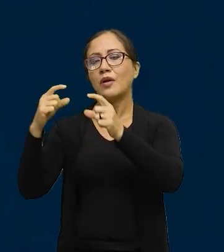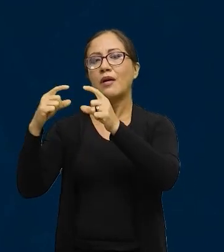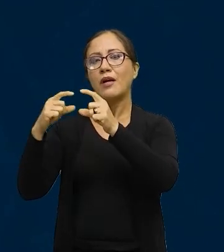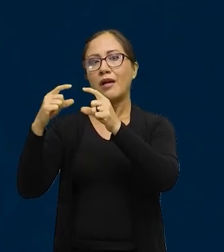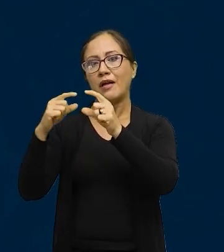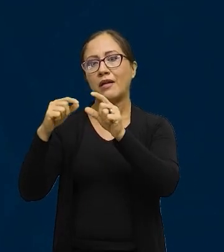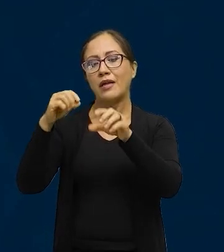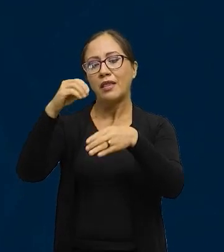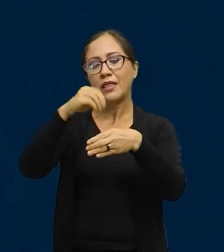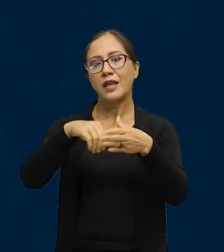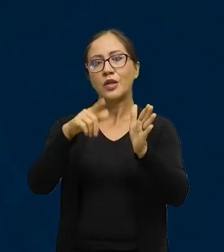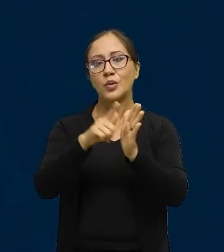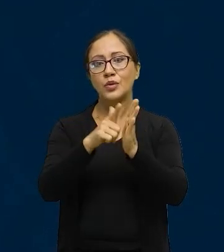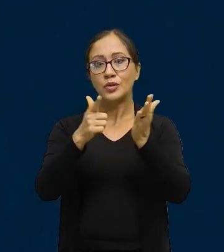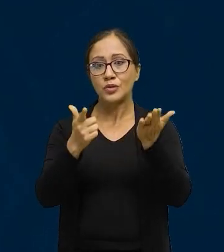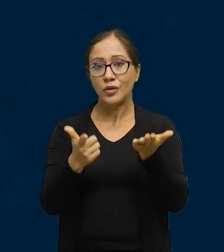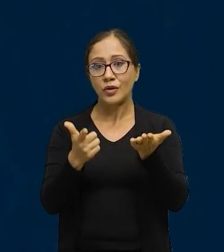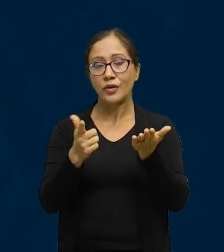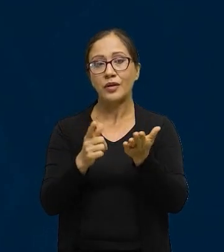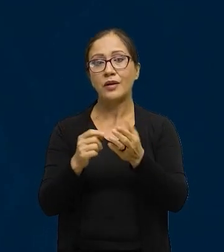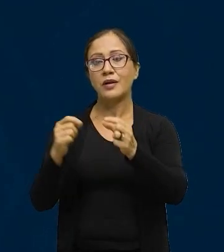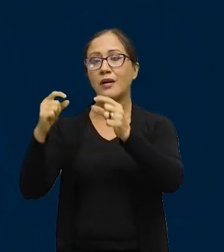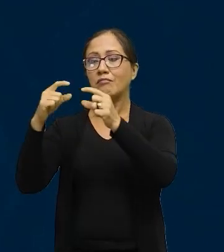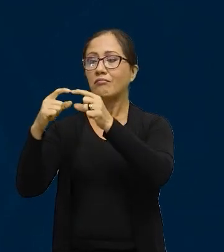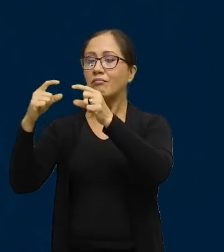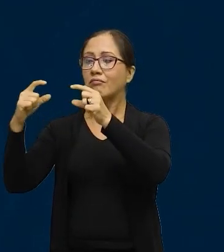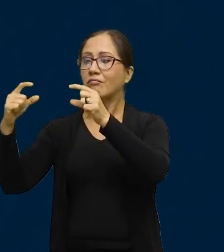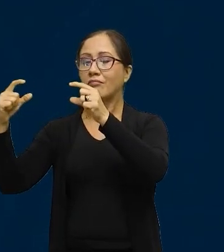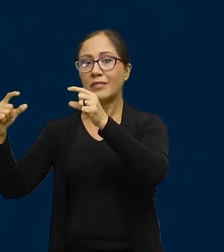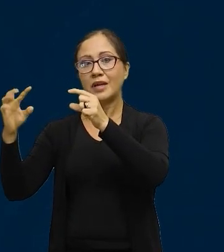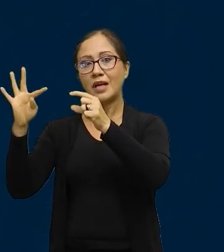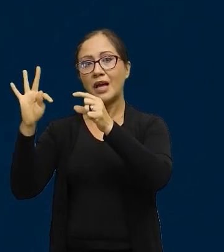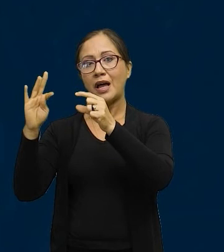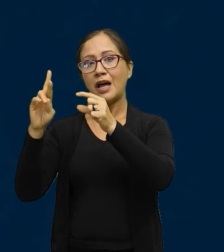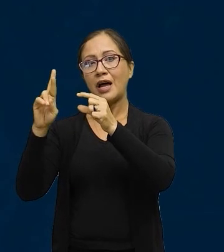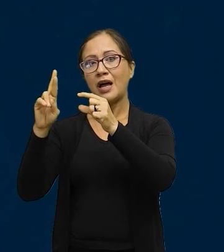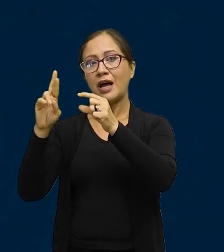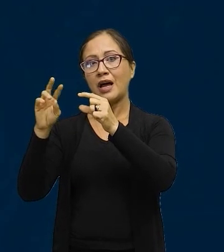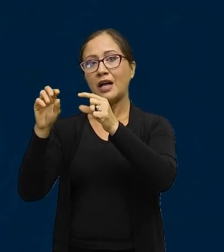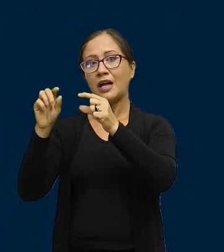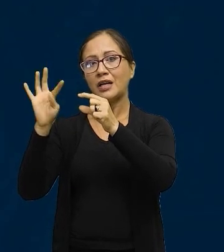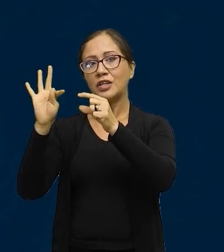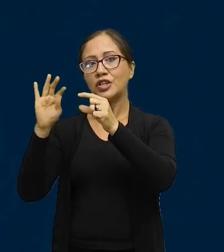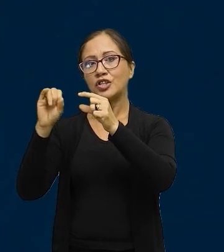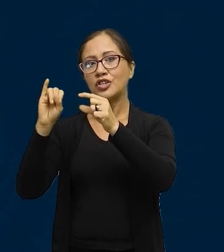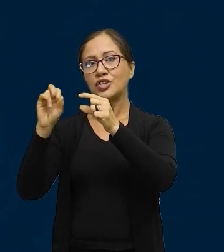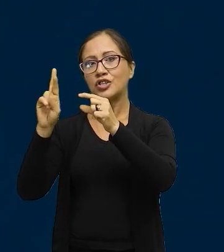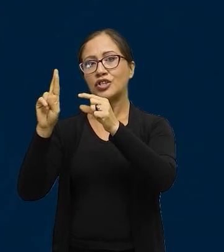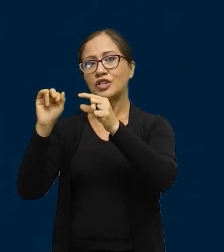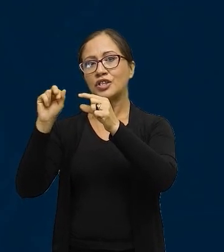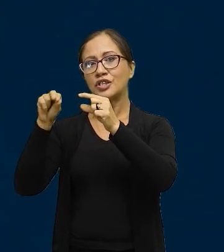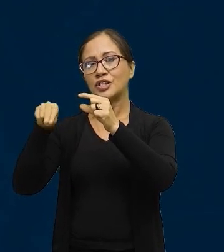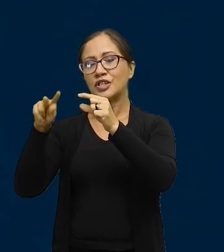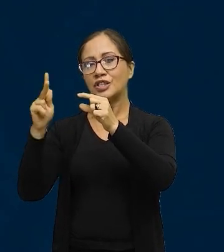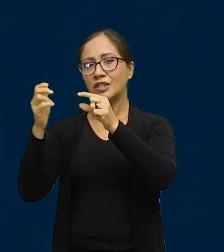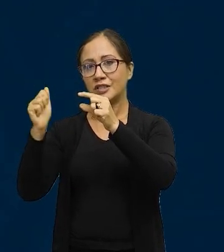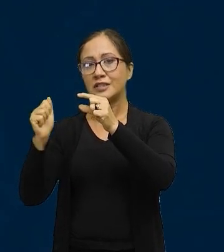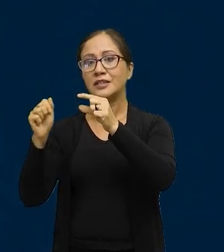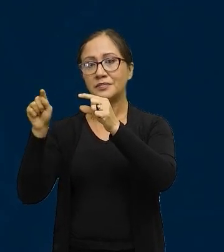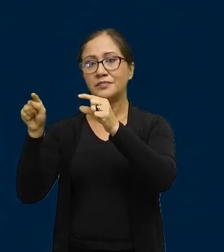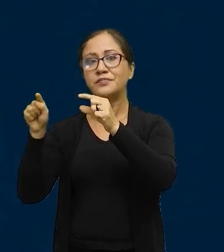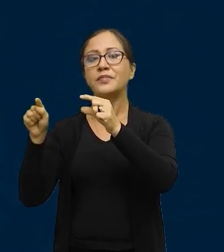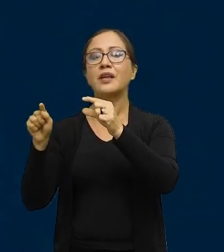em jornal. Tirinhas, o cartoon e o charge, geralmente, eles vêm com a proposta